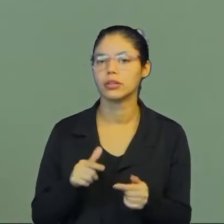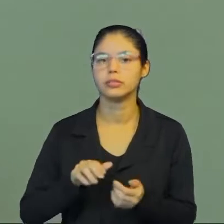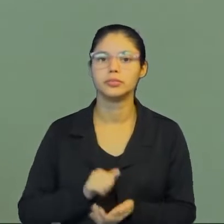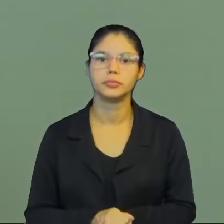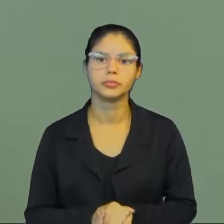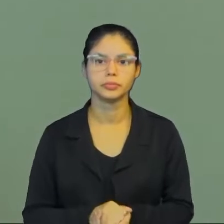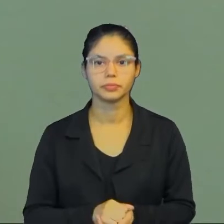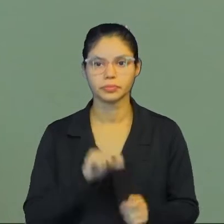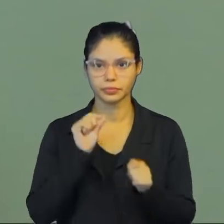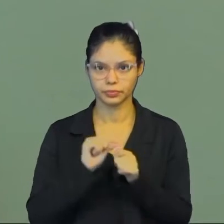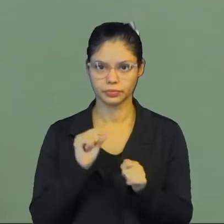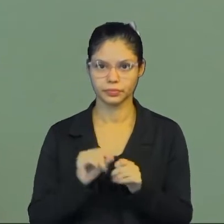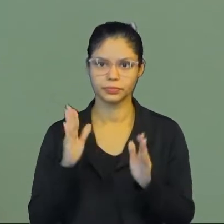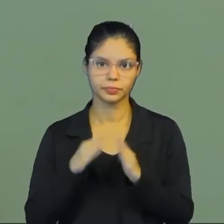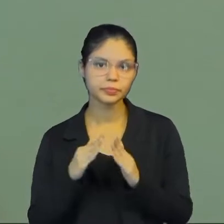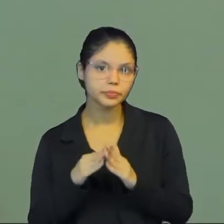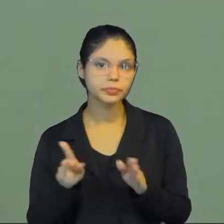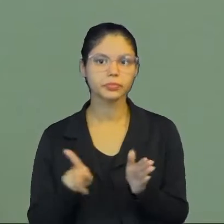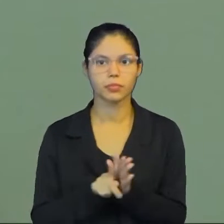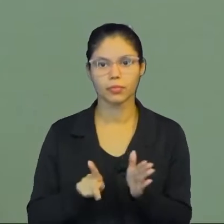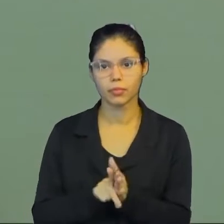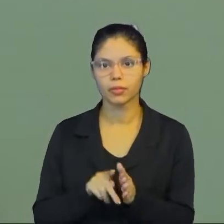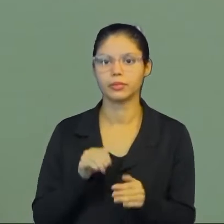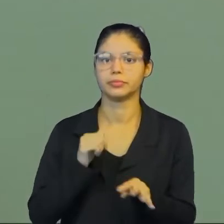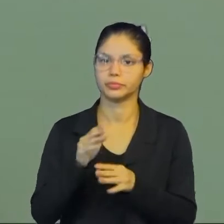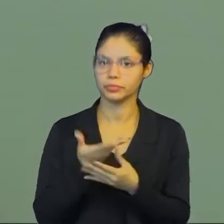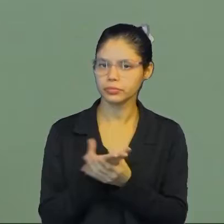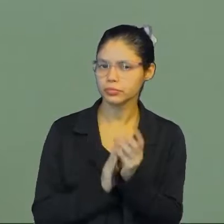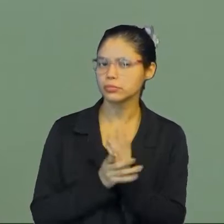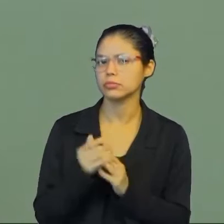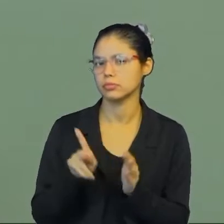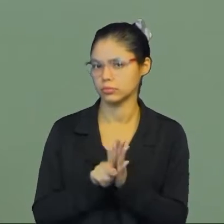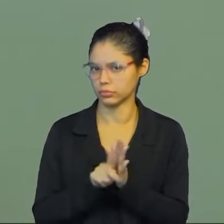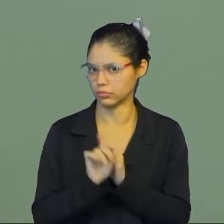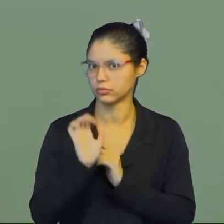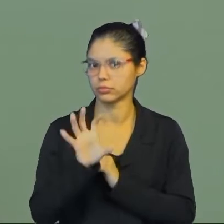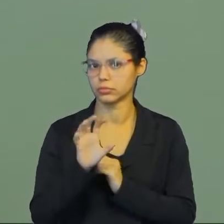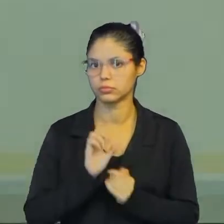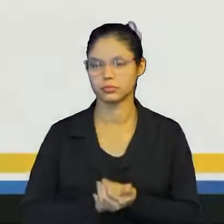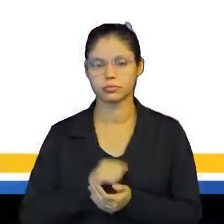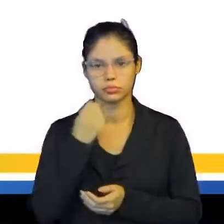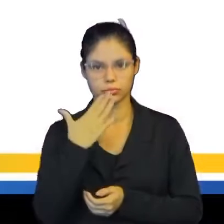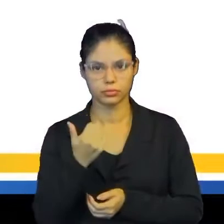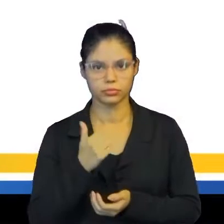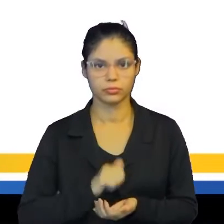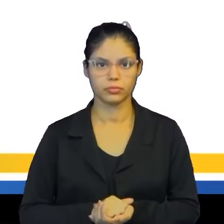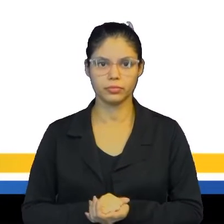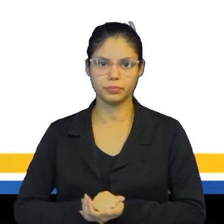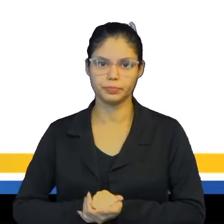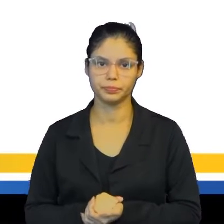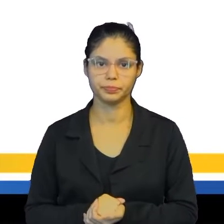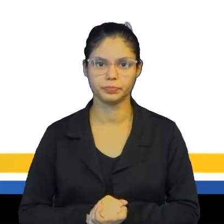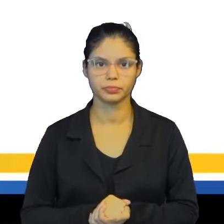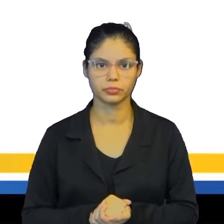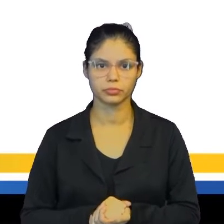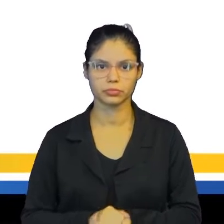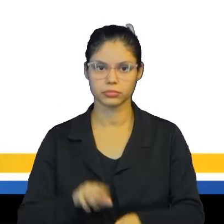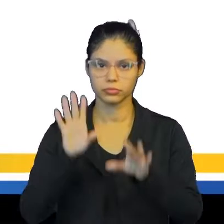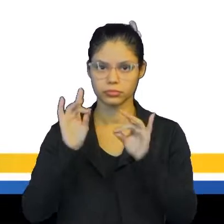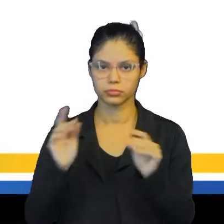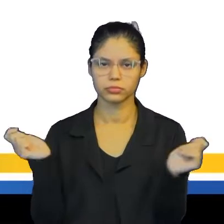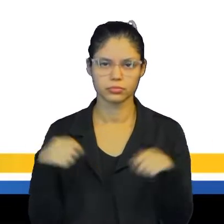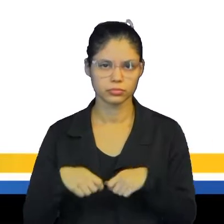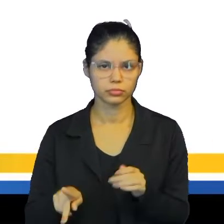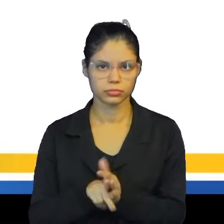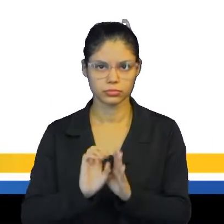mais caseiro, né? Mais manual, digamos assim, beleza? Cada uma